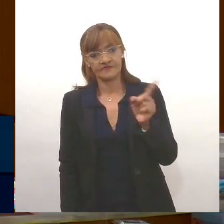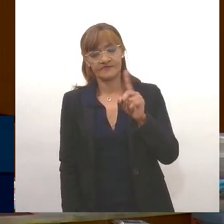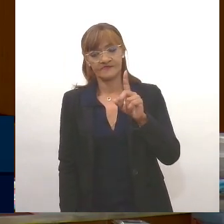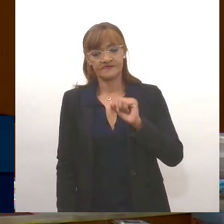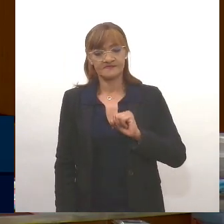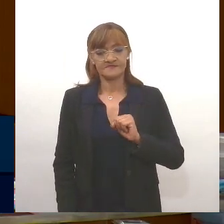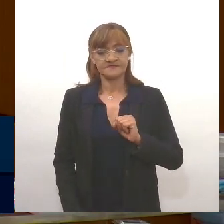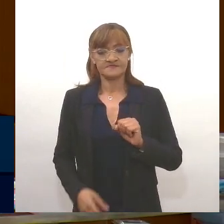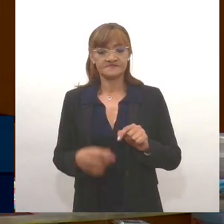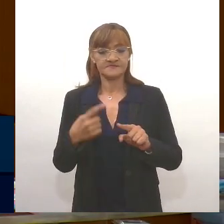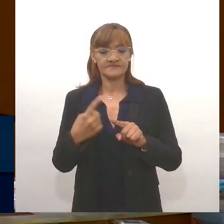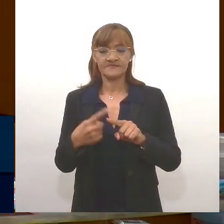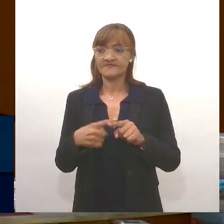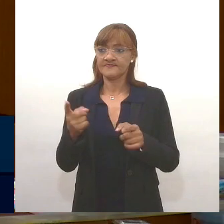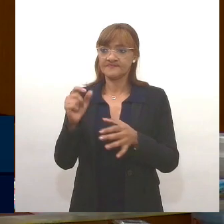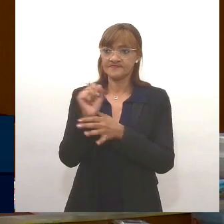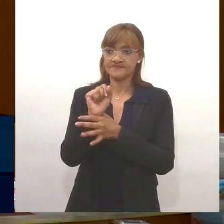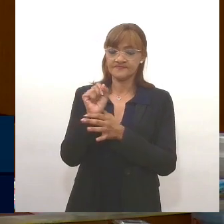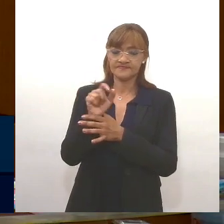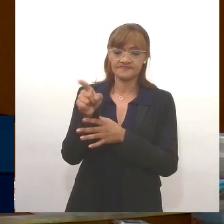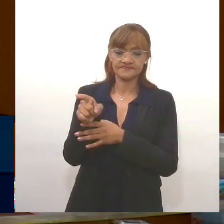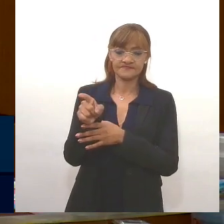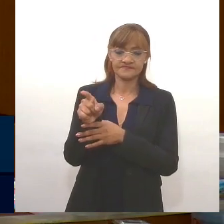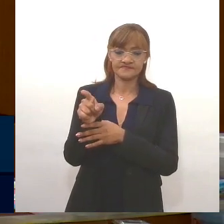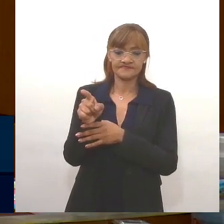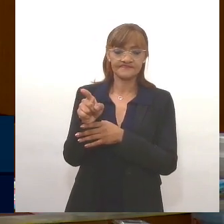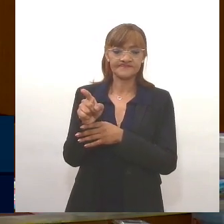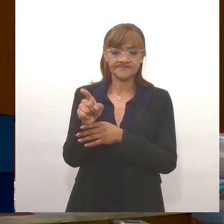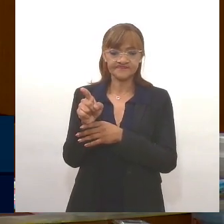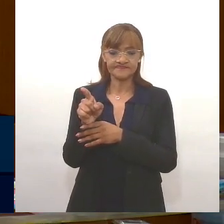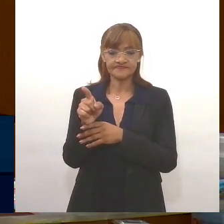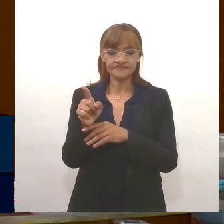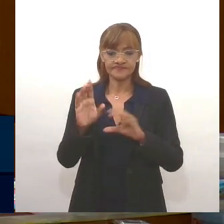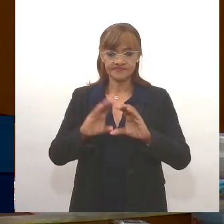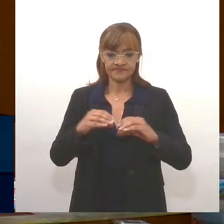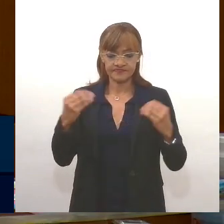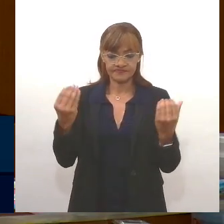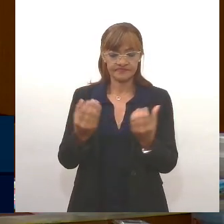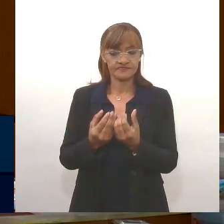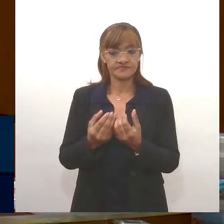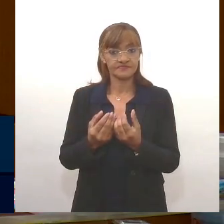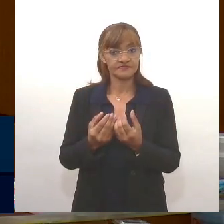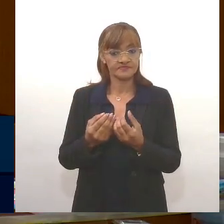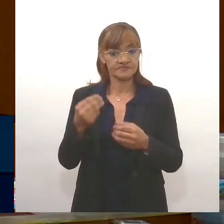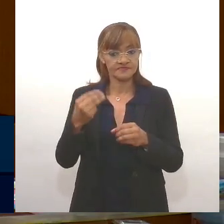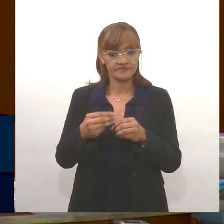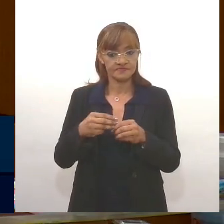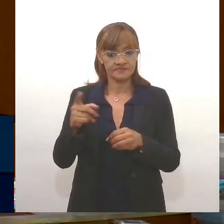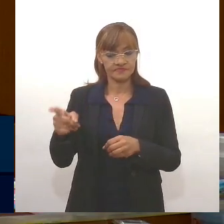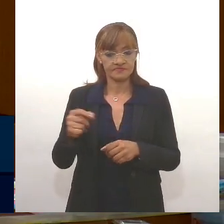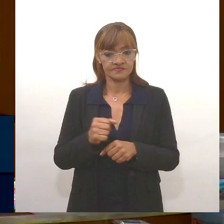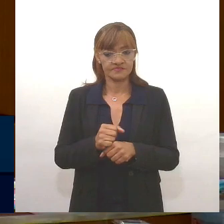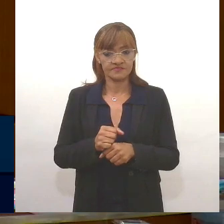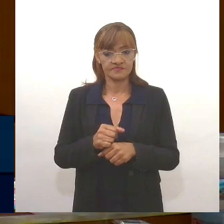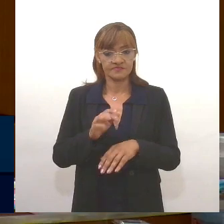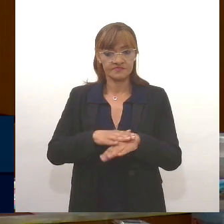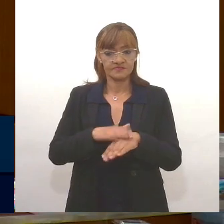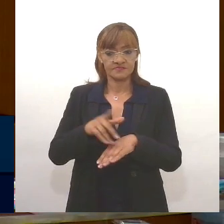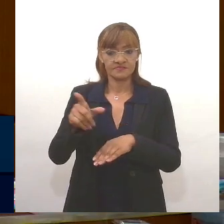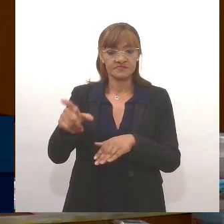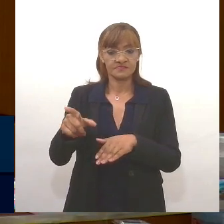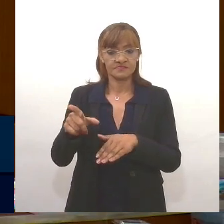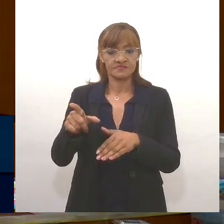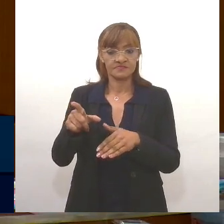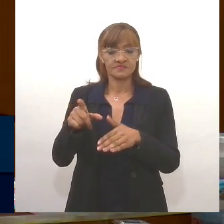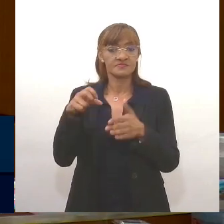assessor parlamentar lá da Câmara Municipal de aracaj foi condenado né pela por transfobia eu não